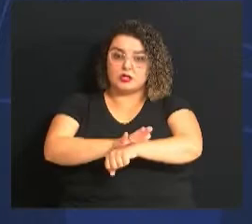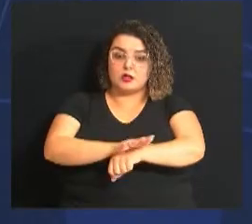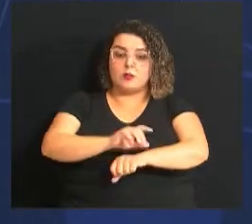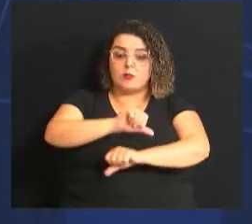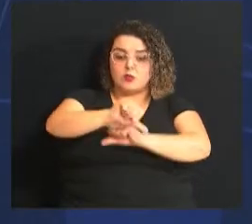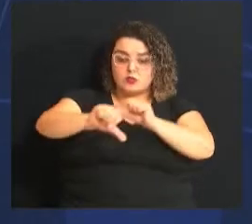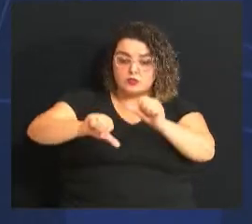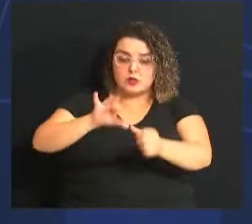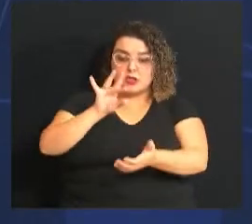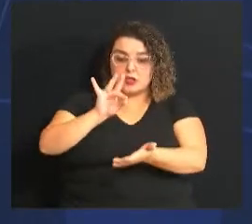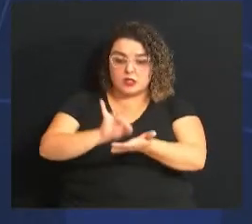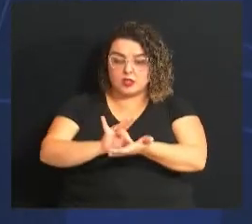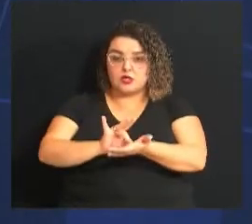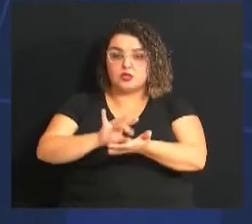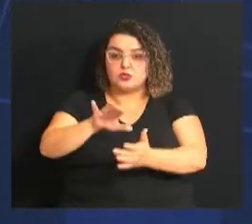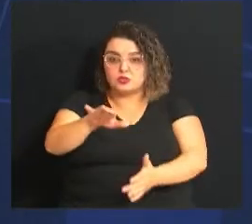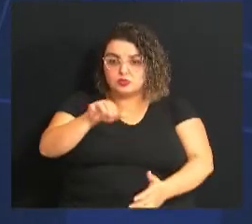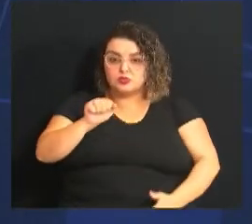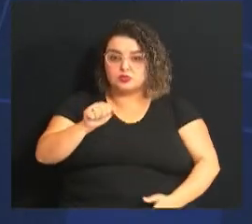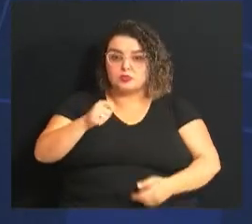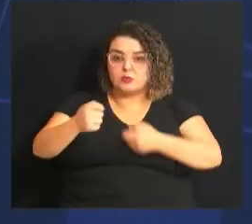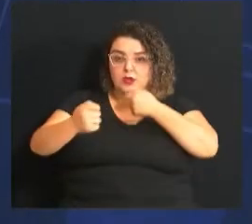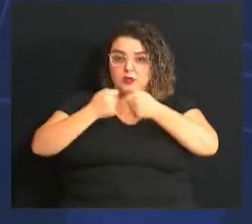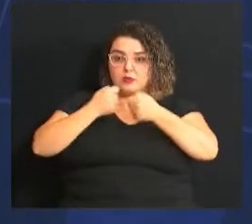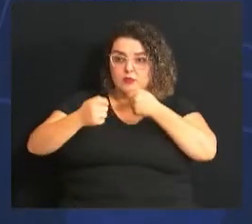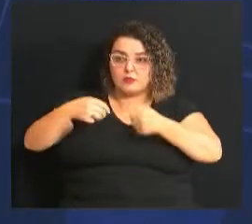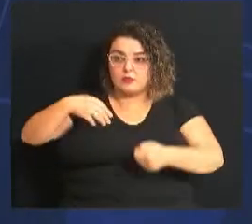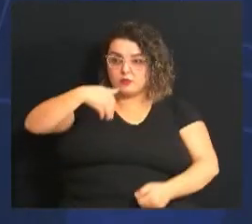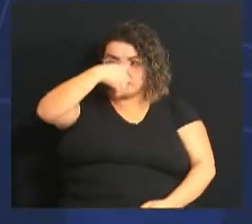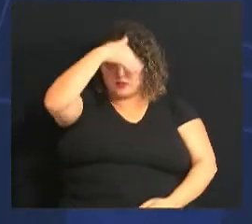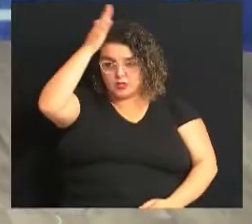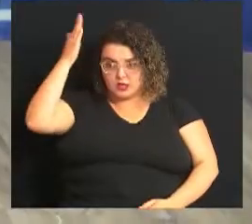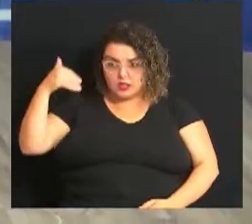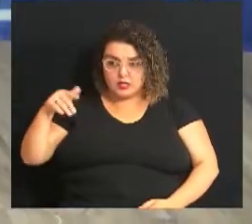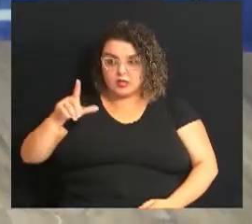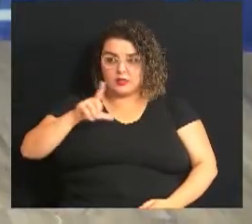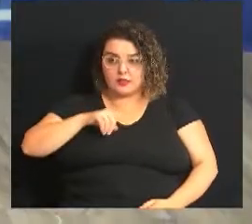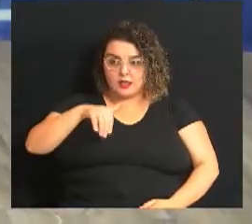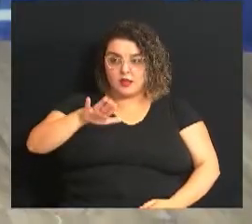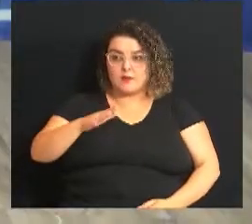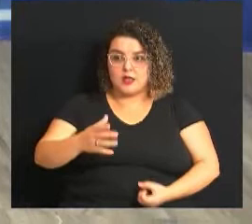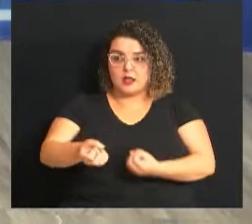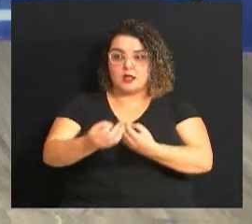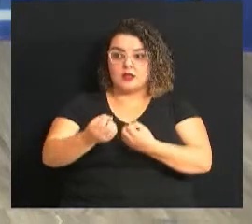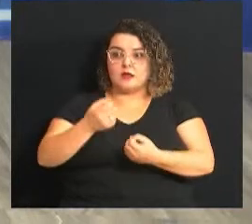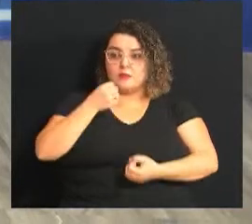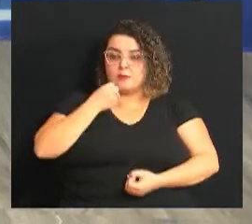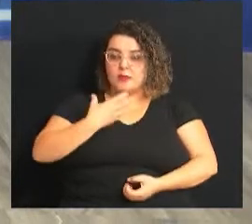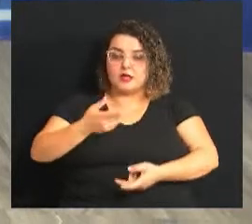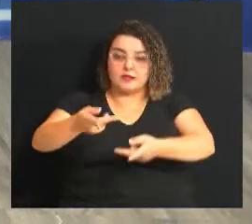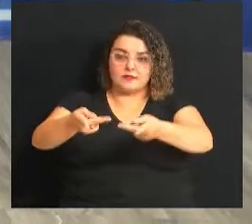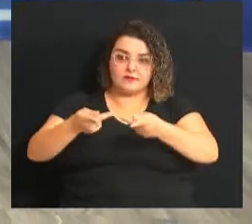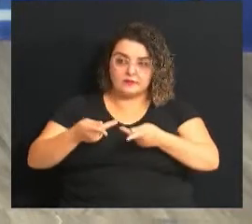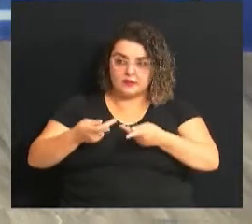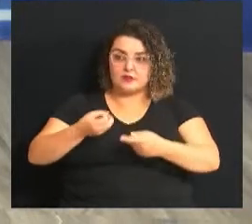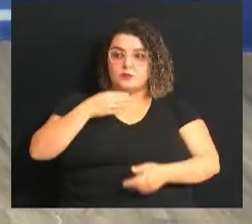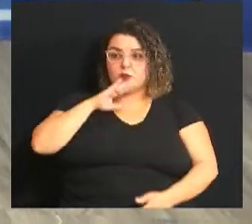eu aciono a repórter Mariana Meira, que tem mais informações. Seja bem-vinda e boa tarde, Mari.